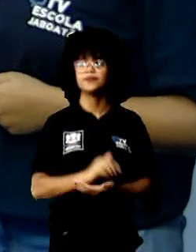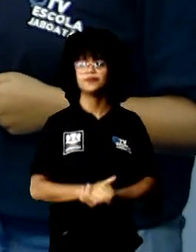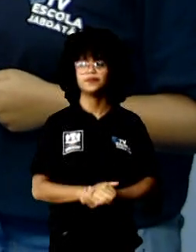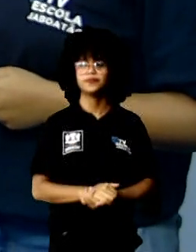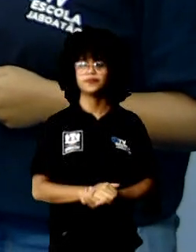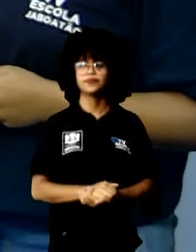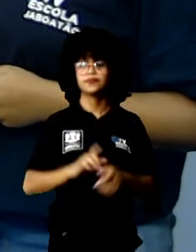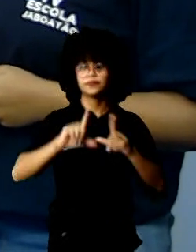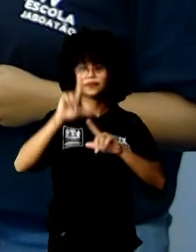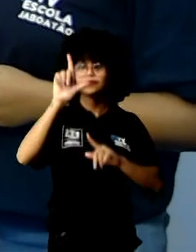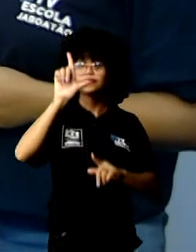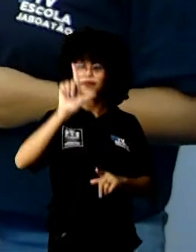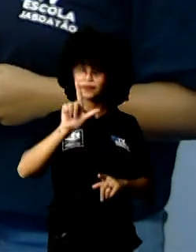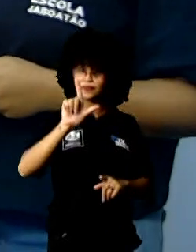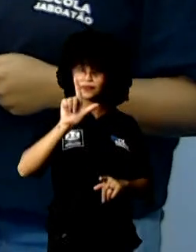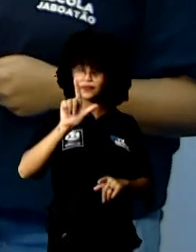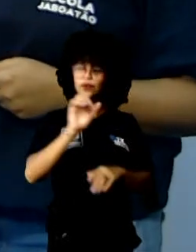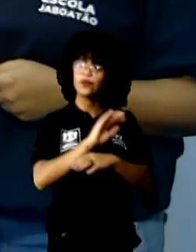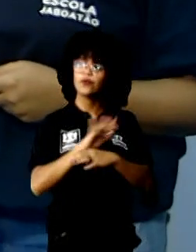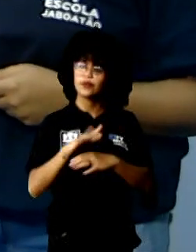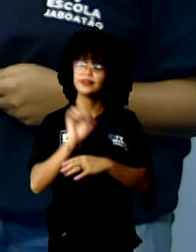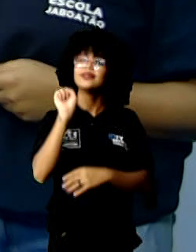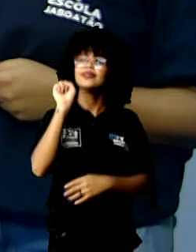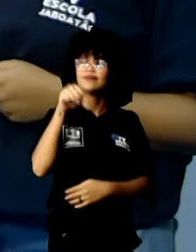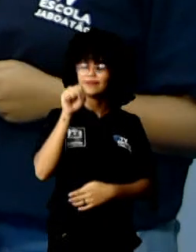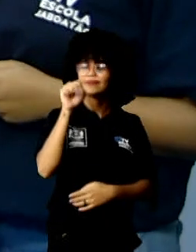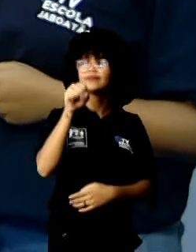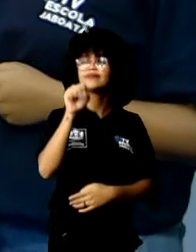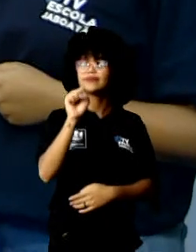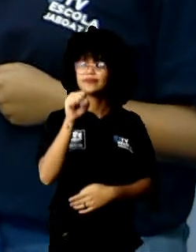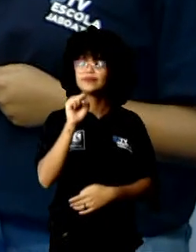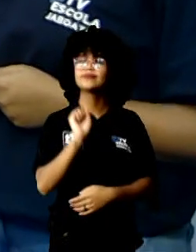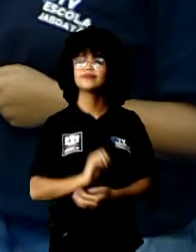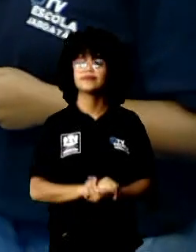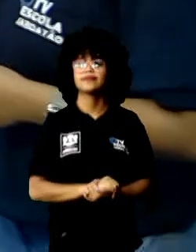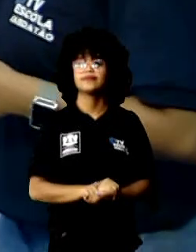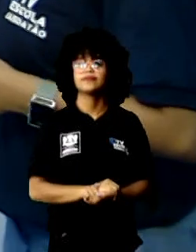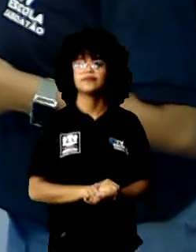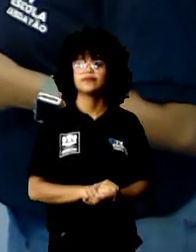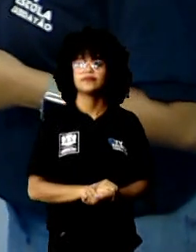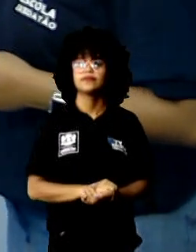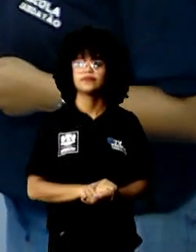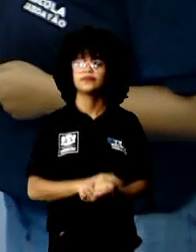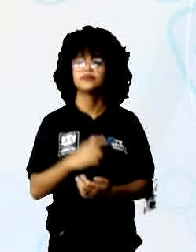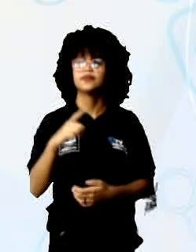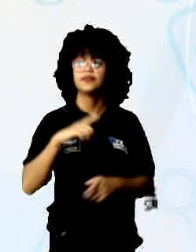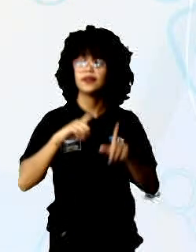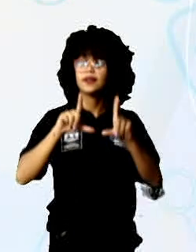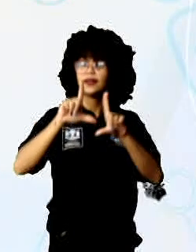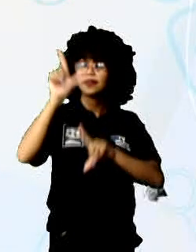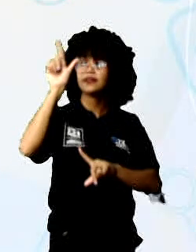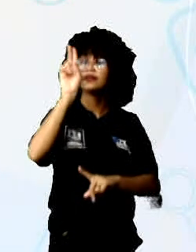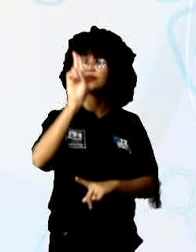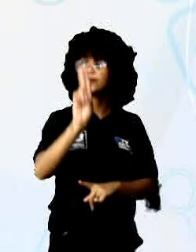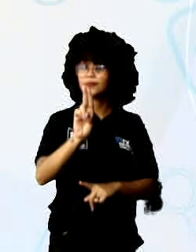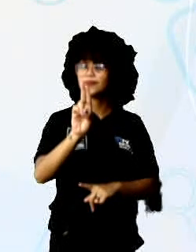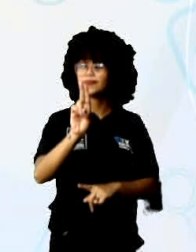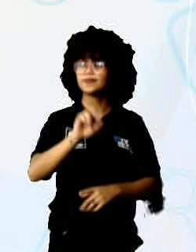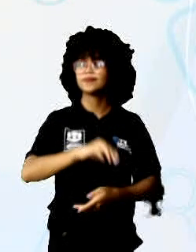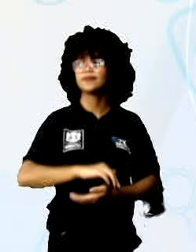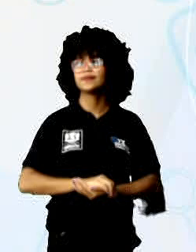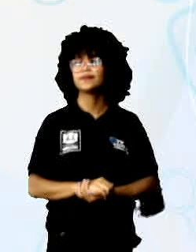a letrinha l faz parte faz parte do nosso alfabeto e temos a letrinha